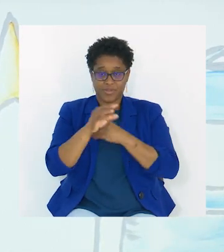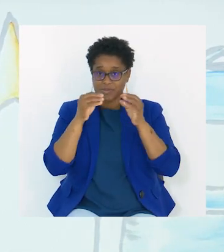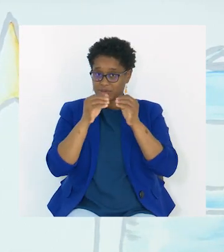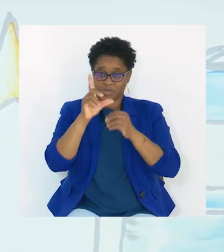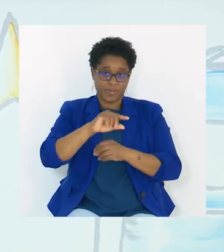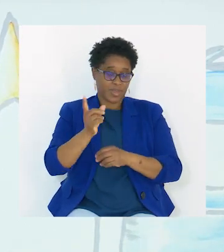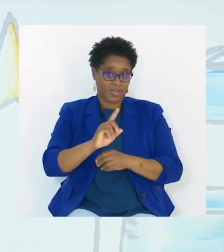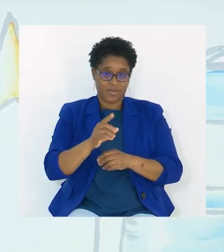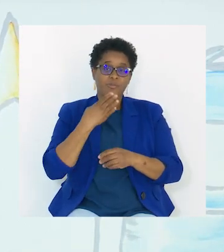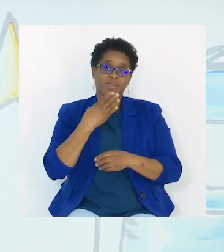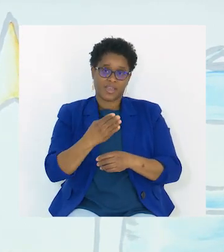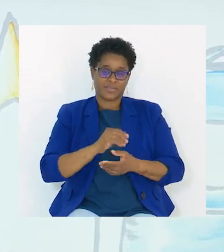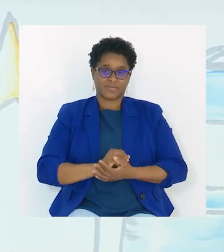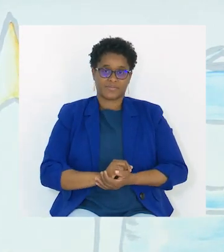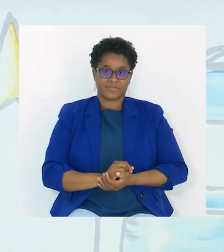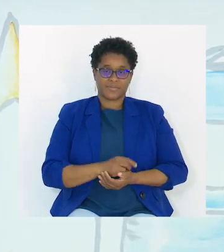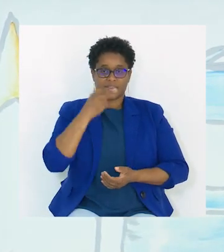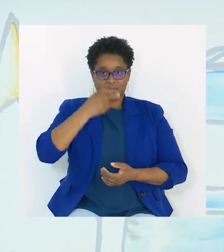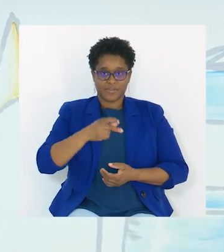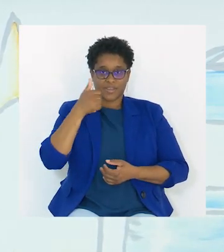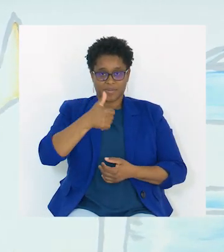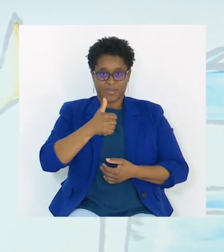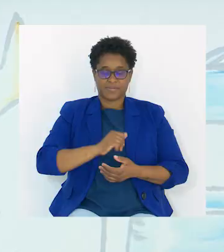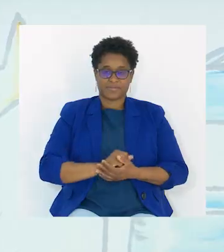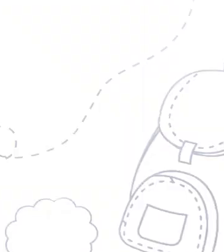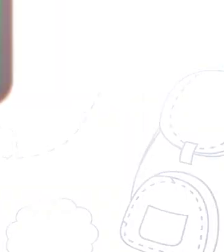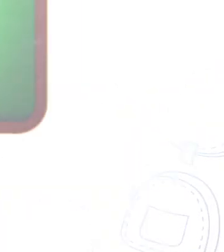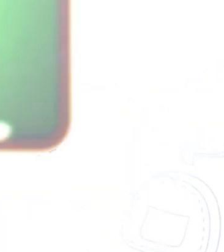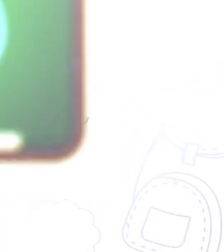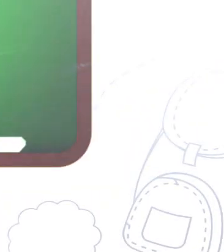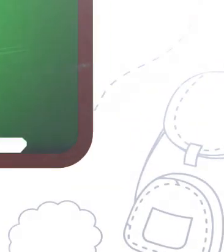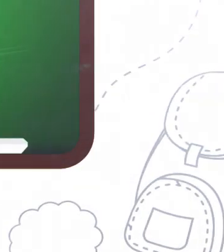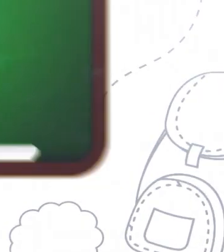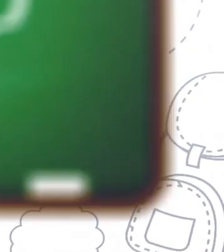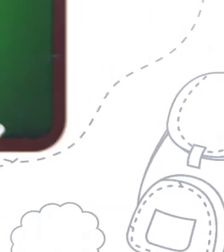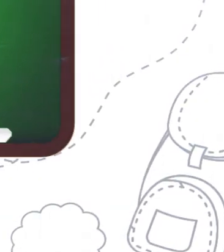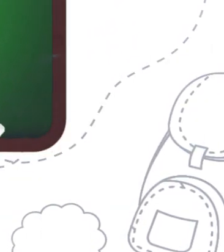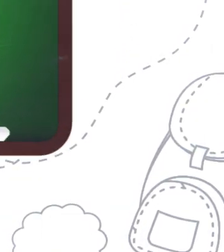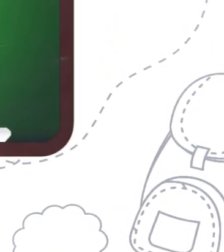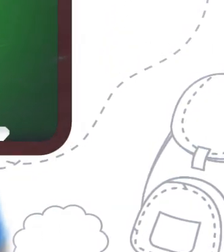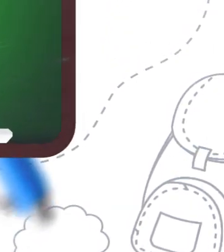sem beijinhos. Muito obrigado. Fiquem bem.